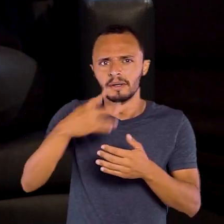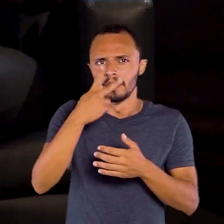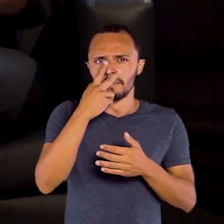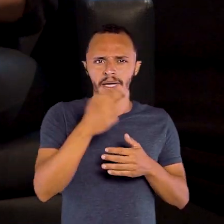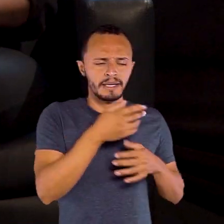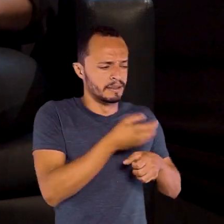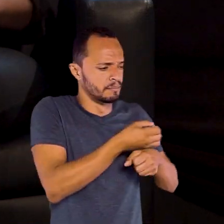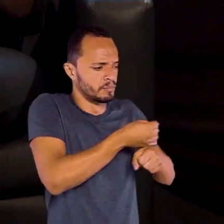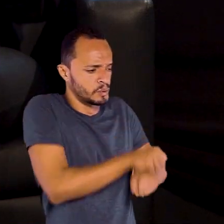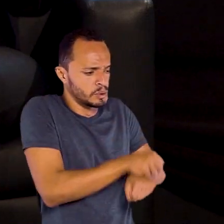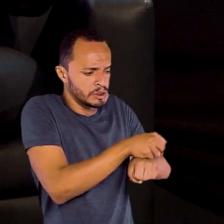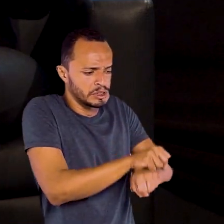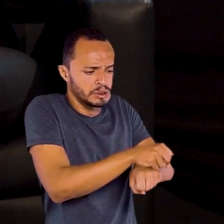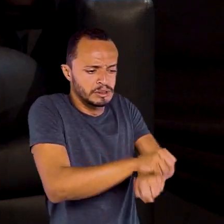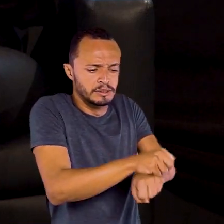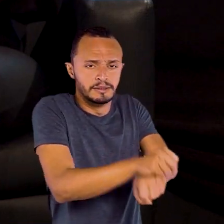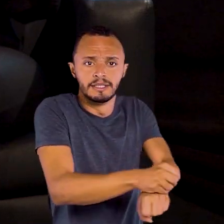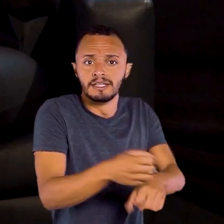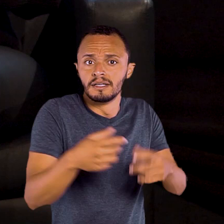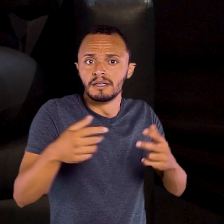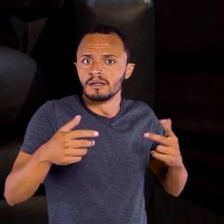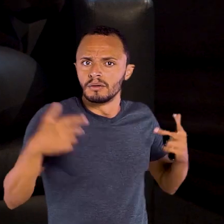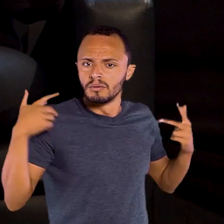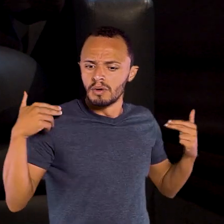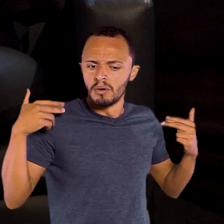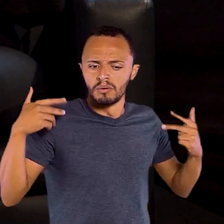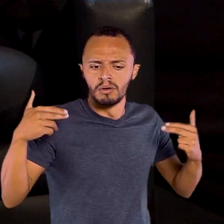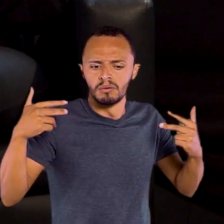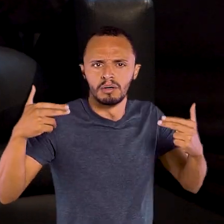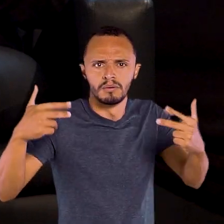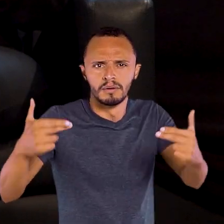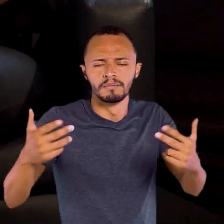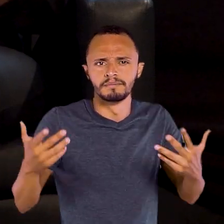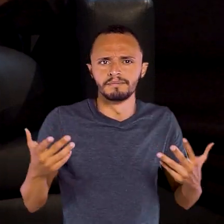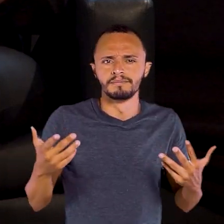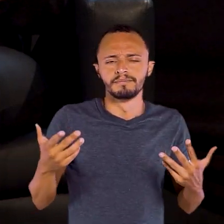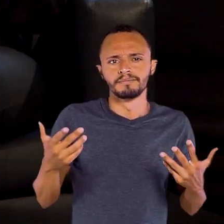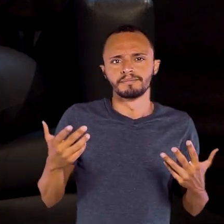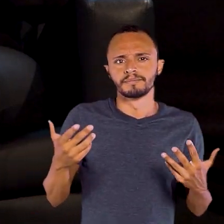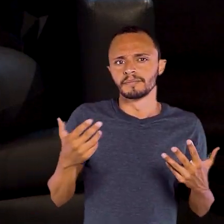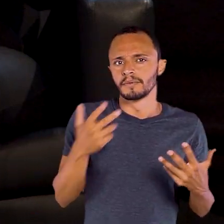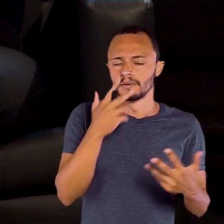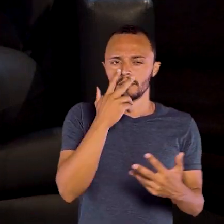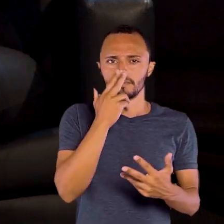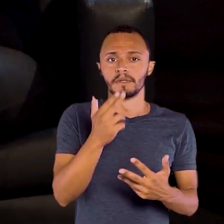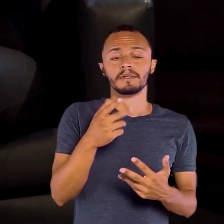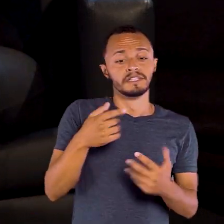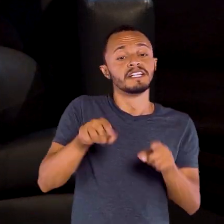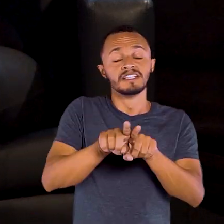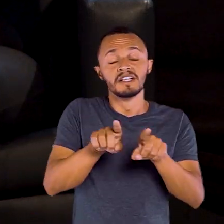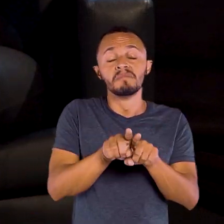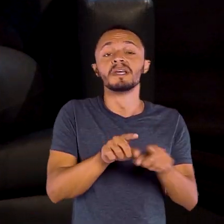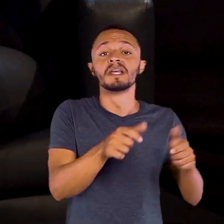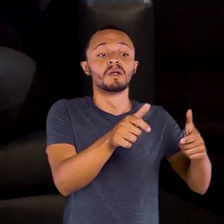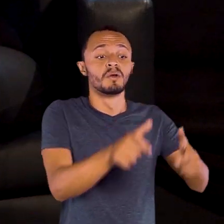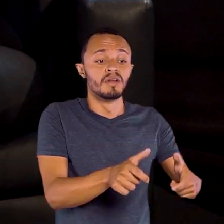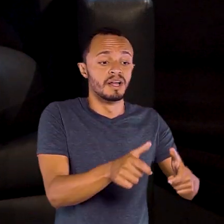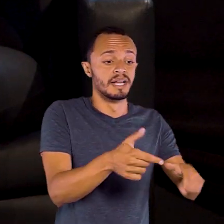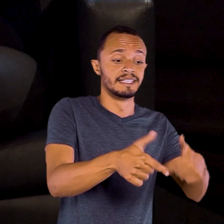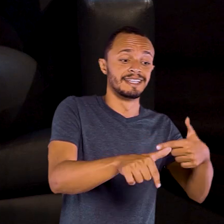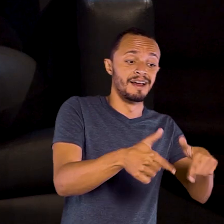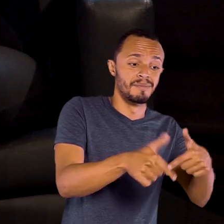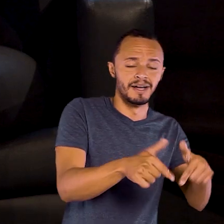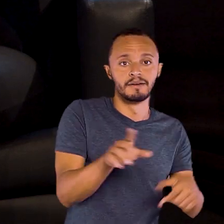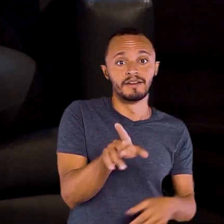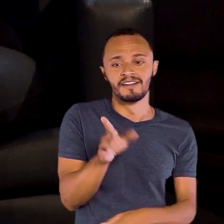né? E que a gente vai levando para outros ambientes também, né? Nos nossos trabalhos. Somos uma família. É